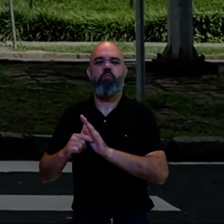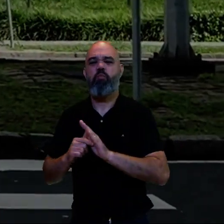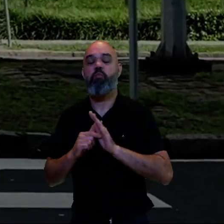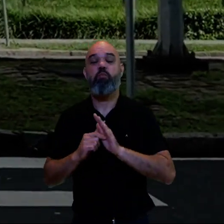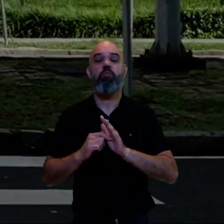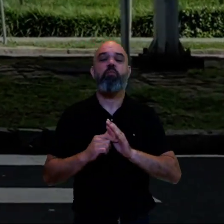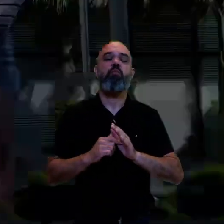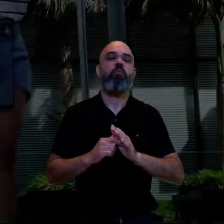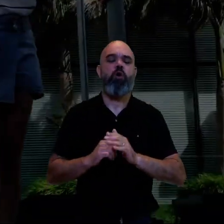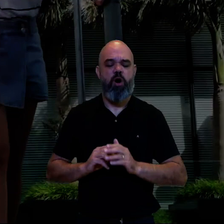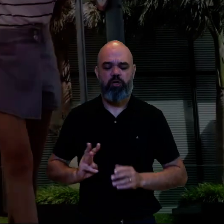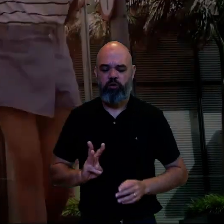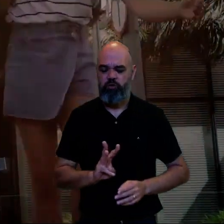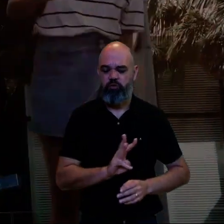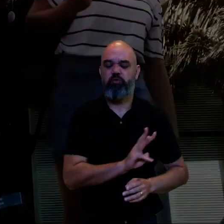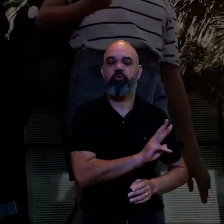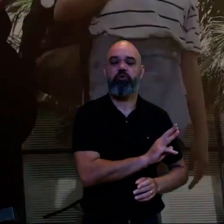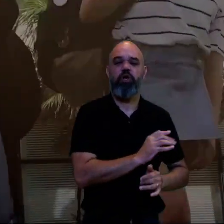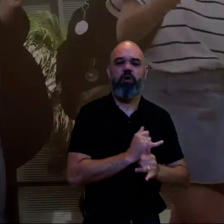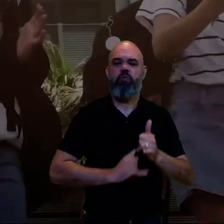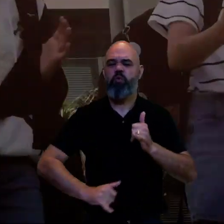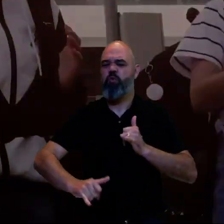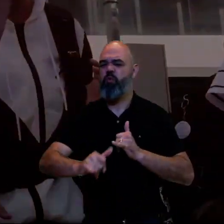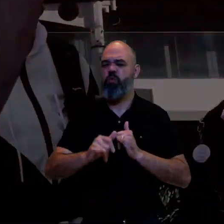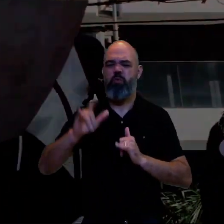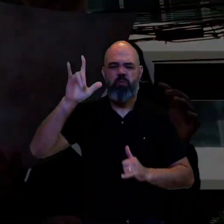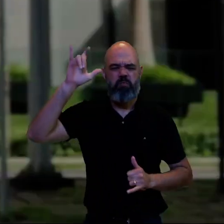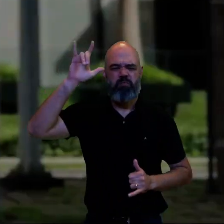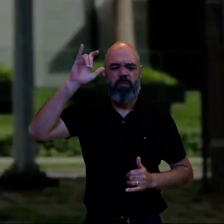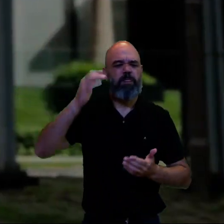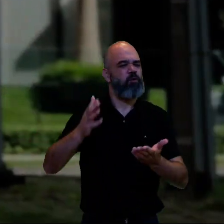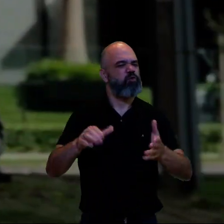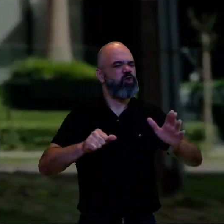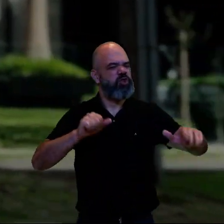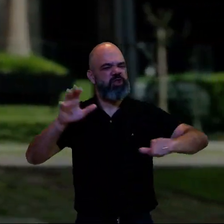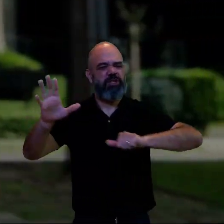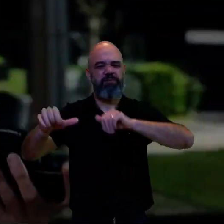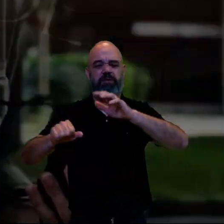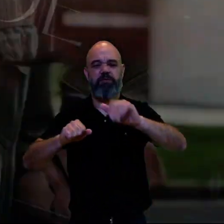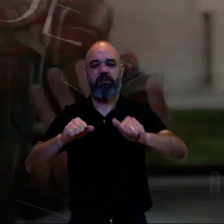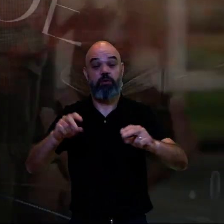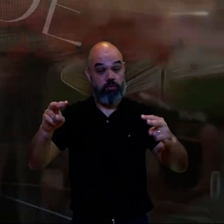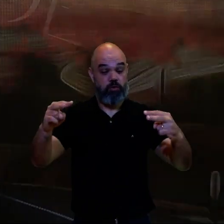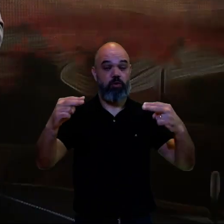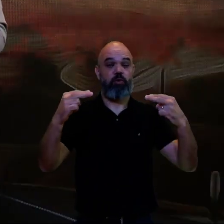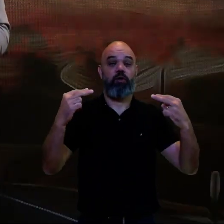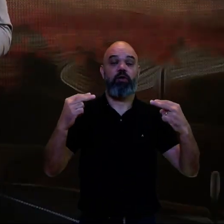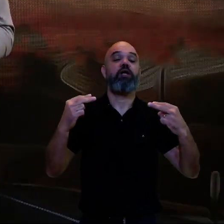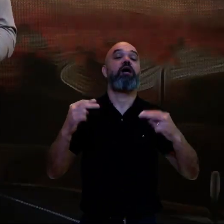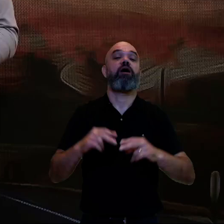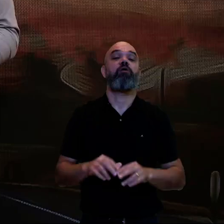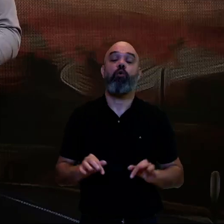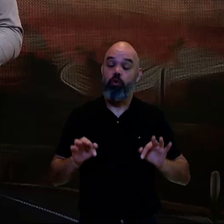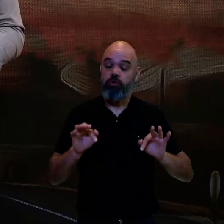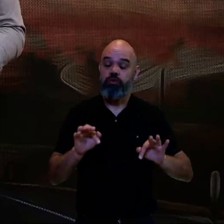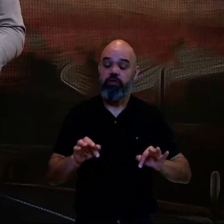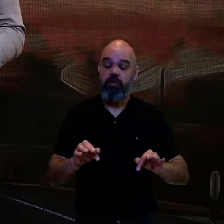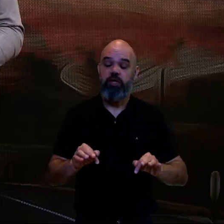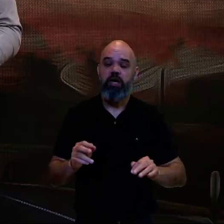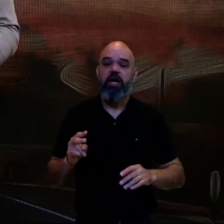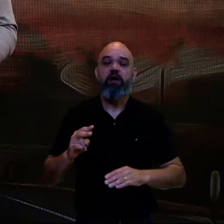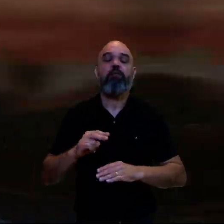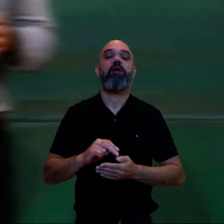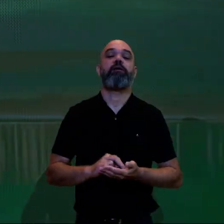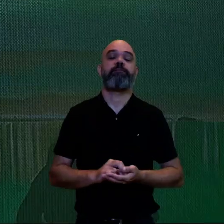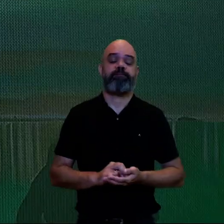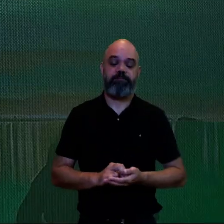redes sociais, o nosso YouTube, Instagram, para o pessoal acompanhar também a transmissão. Última oportunidade hoje à noite do Caminho